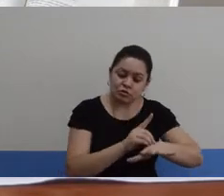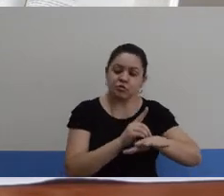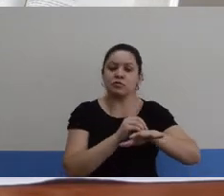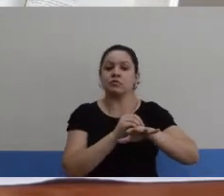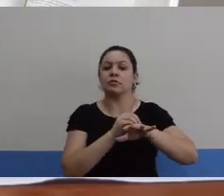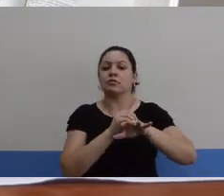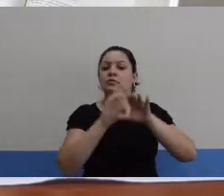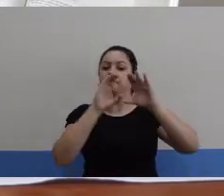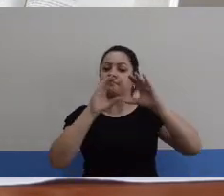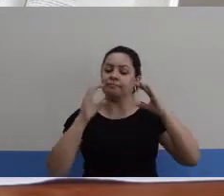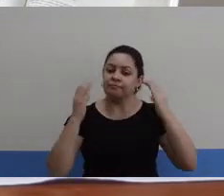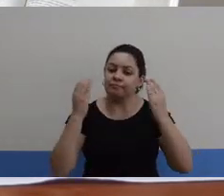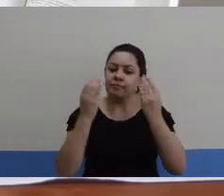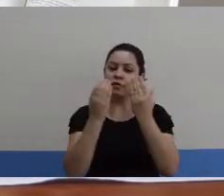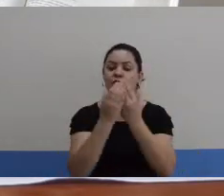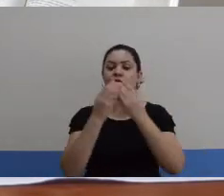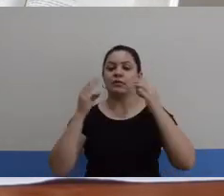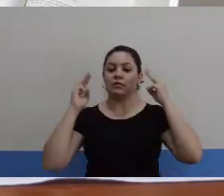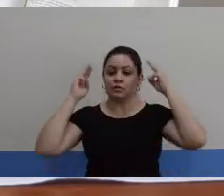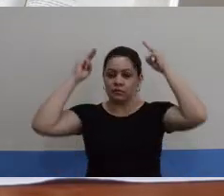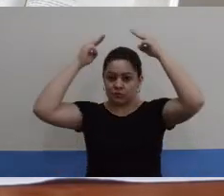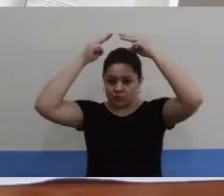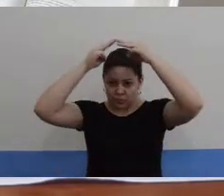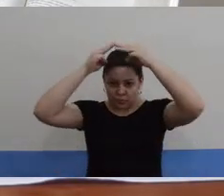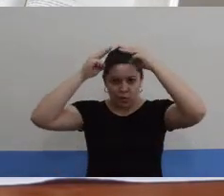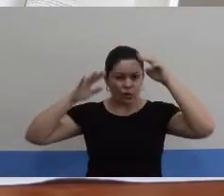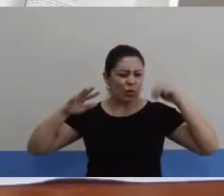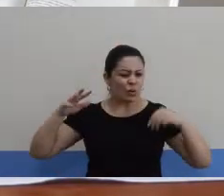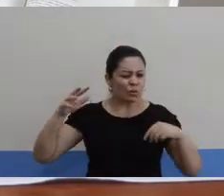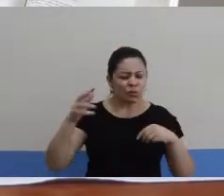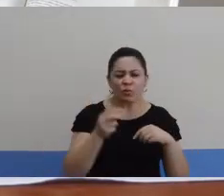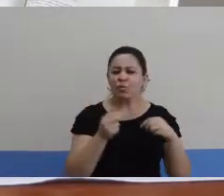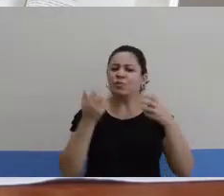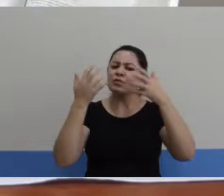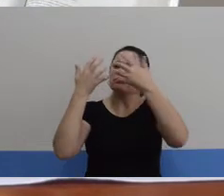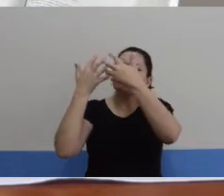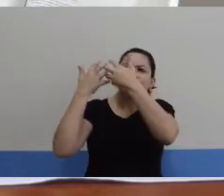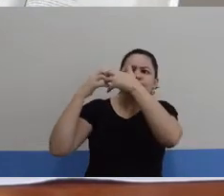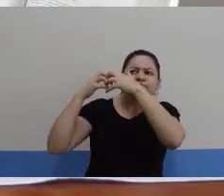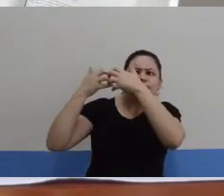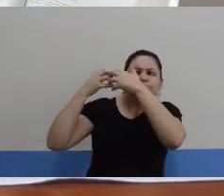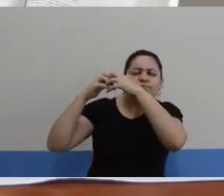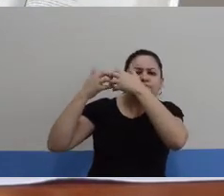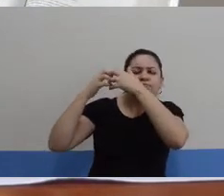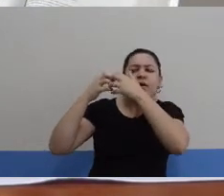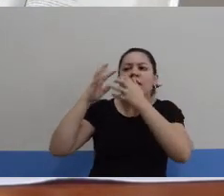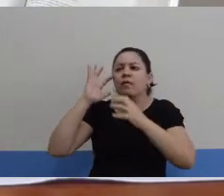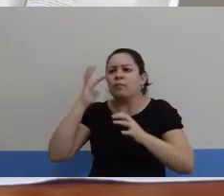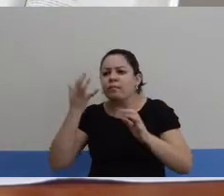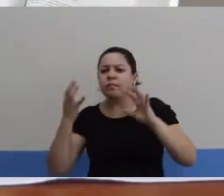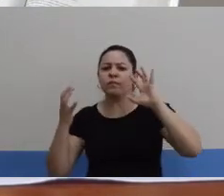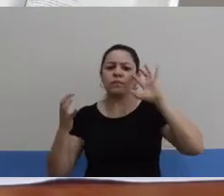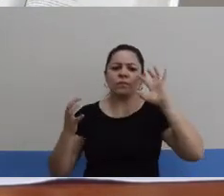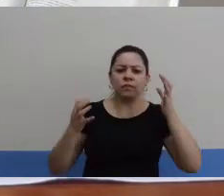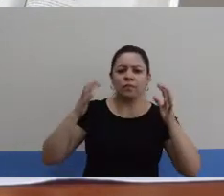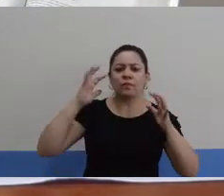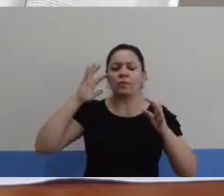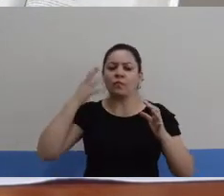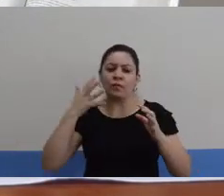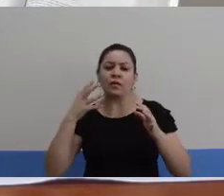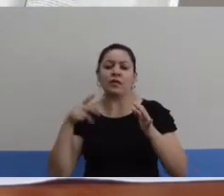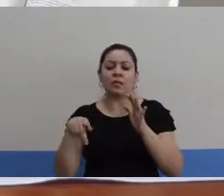conferências episcopais, tudo aquilo que foi refletido e decidido, aquilo que os